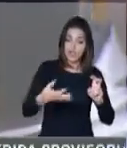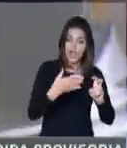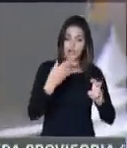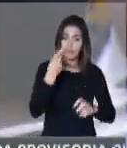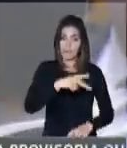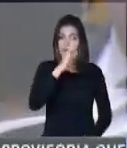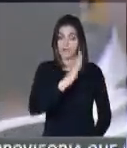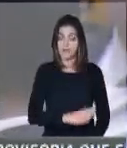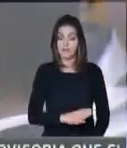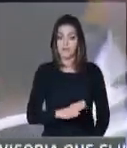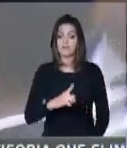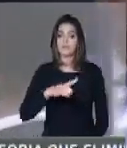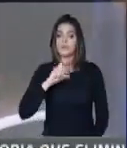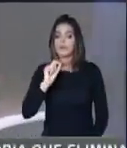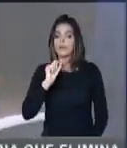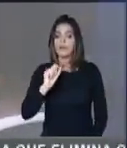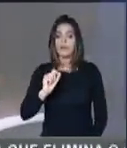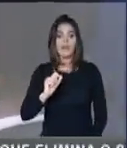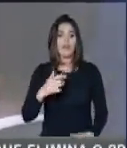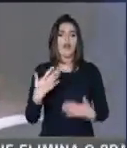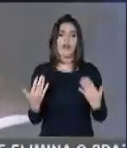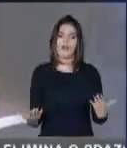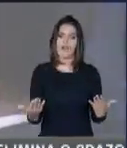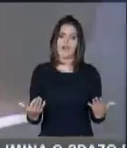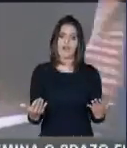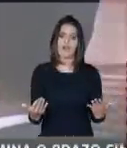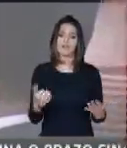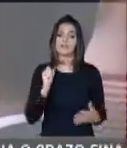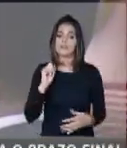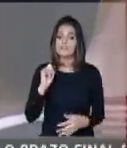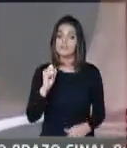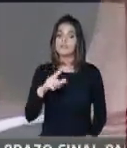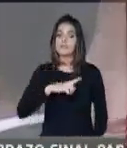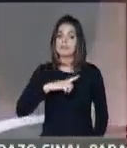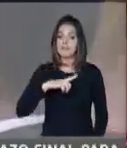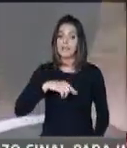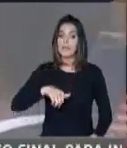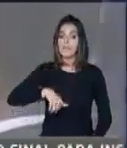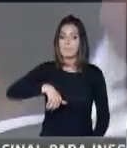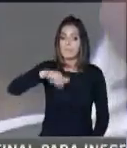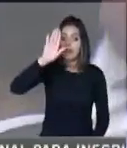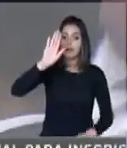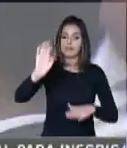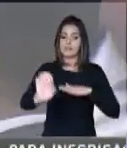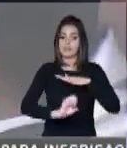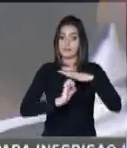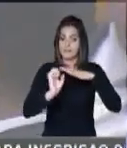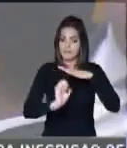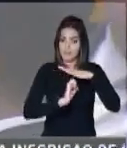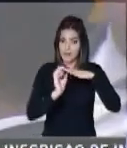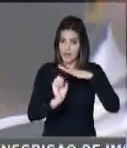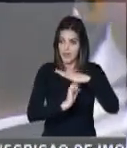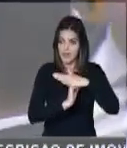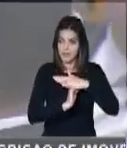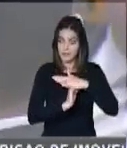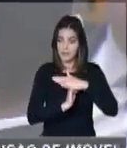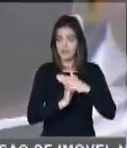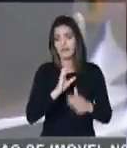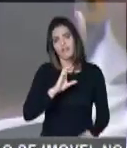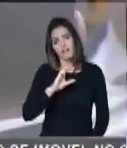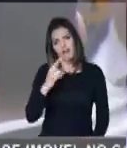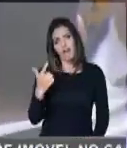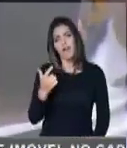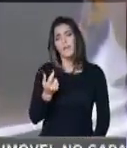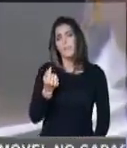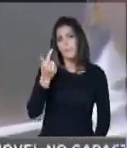da oferta e da procura é a máxima de um mercado. Se nós tivermos mais oferta, por óbvio,